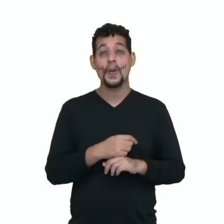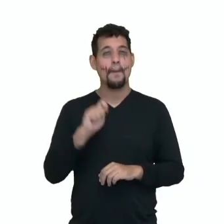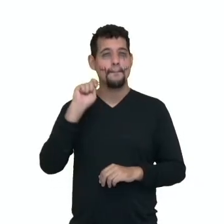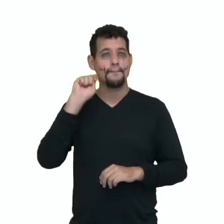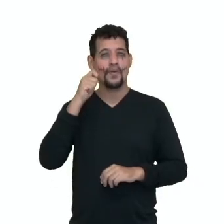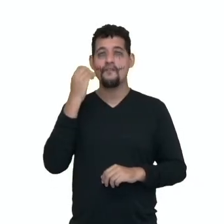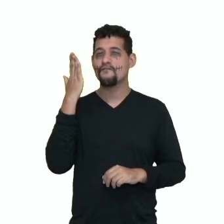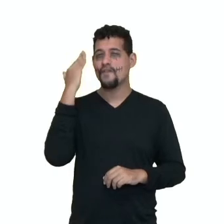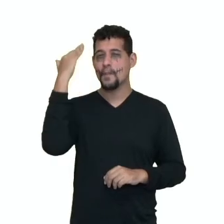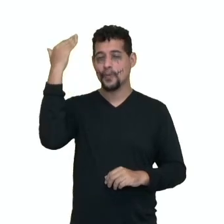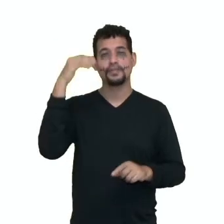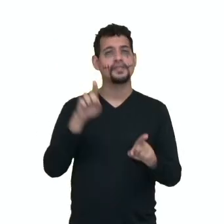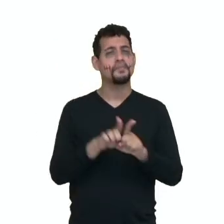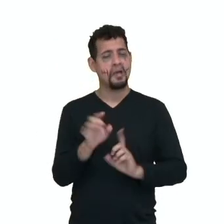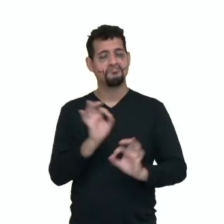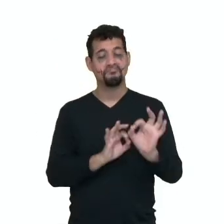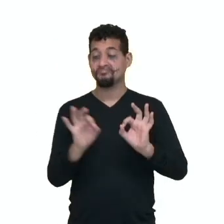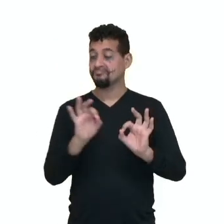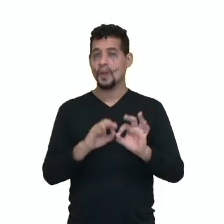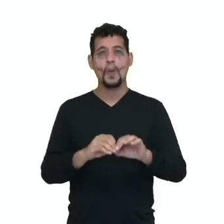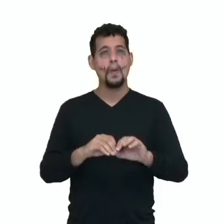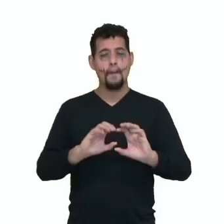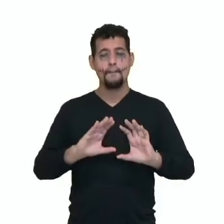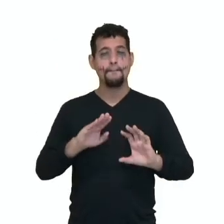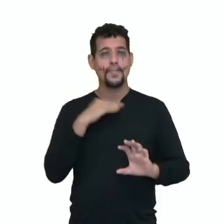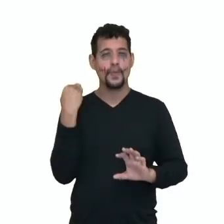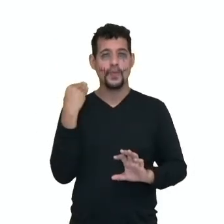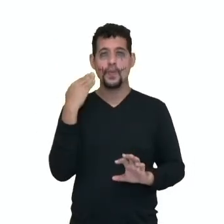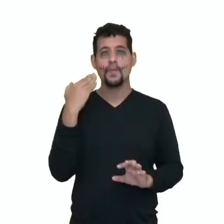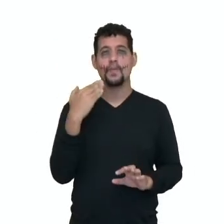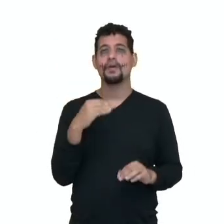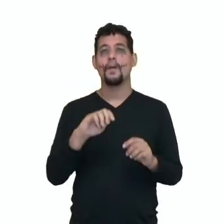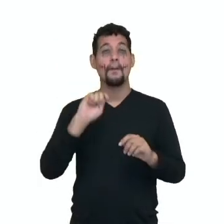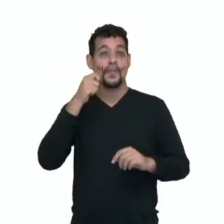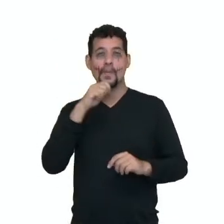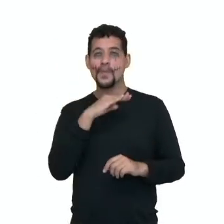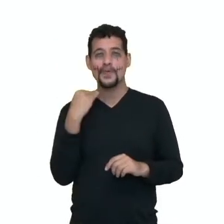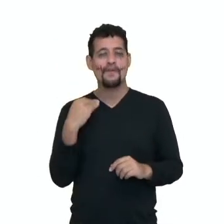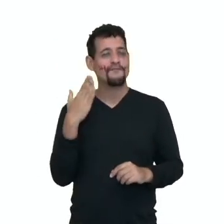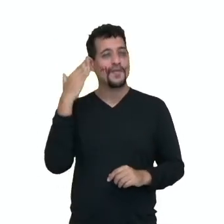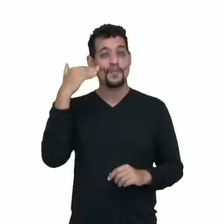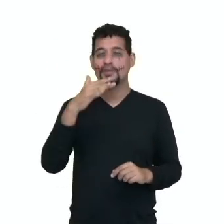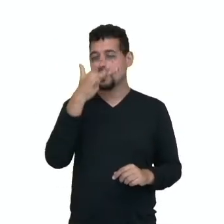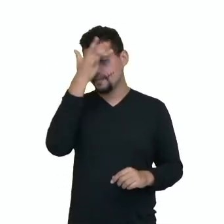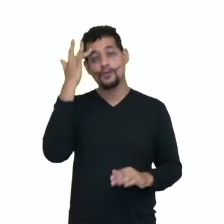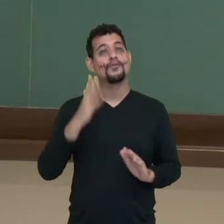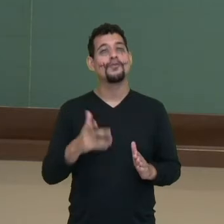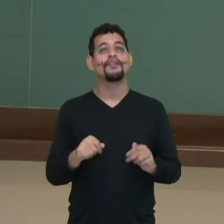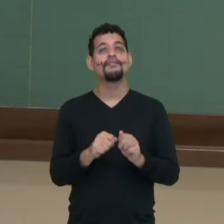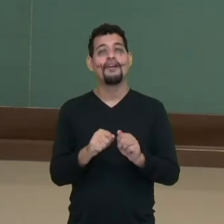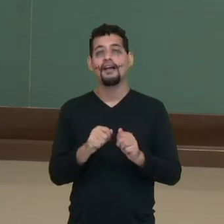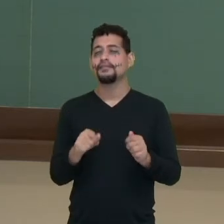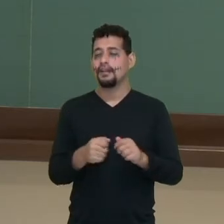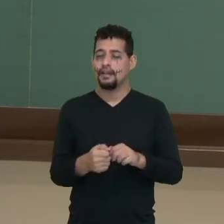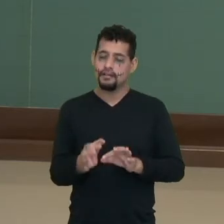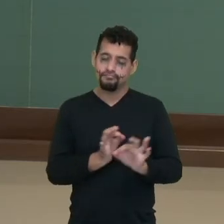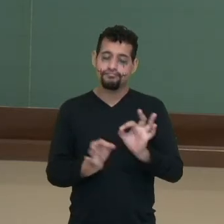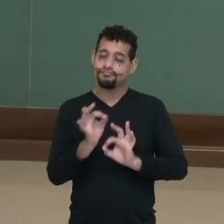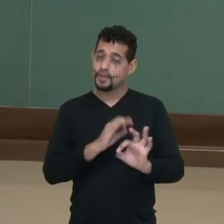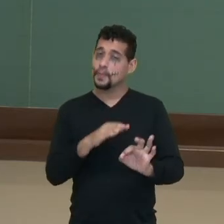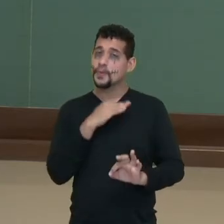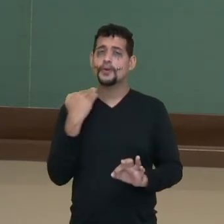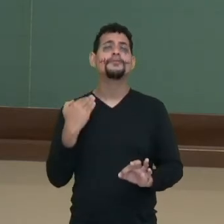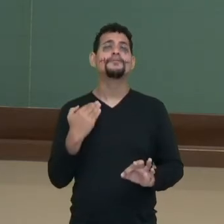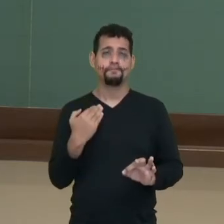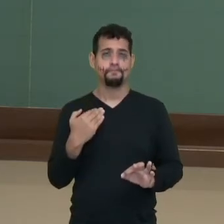muito famoso. Isso, esse pan de muerto é muito famoso. Há pessoas que hoje, inclusive, elas fazem esse pão de morto. Então, o